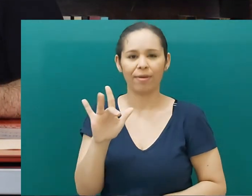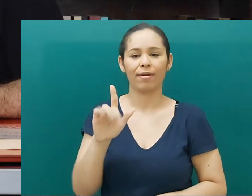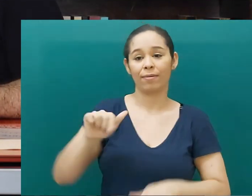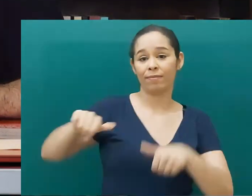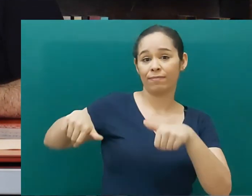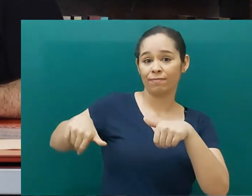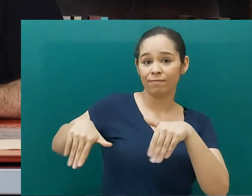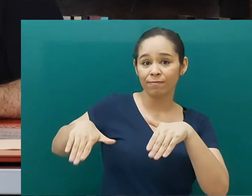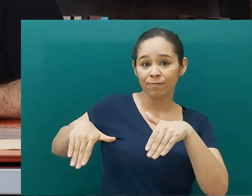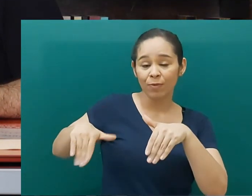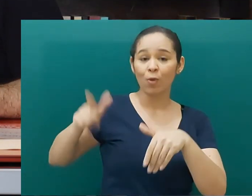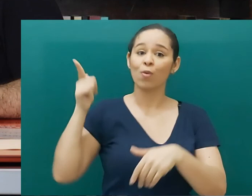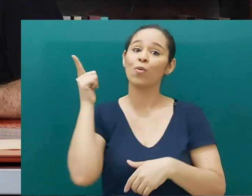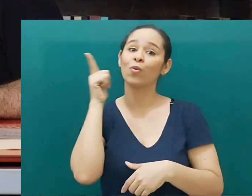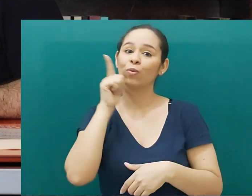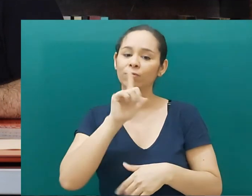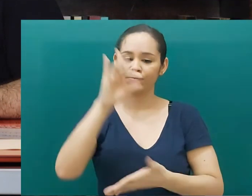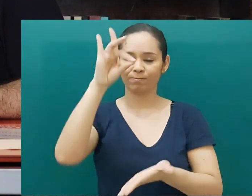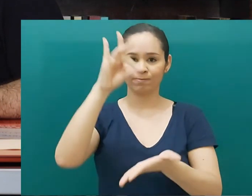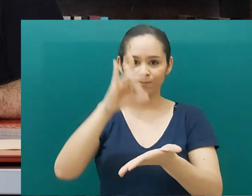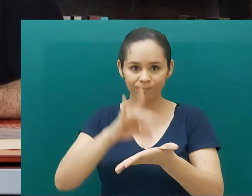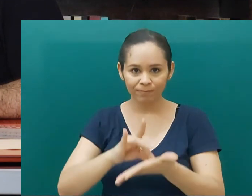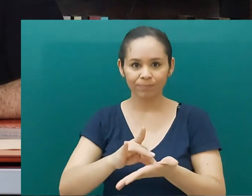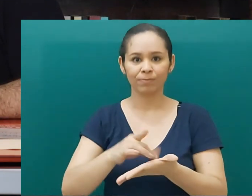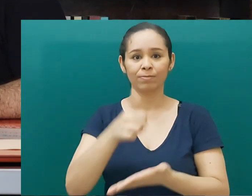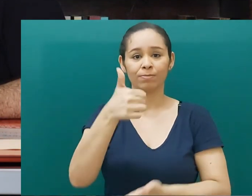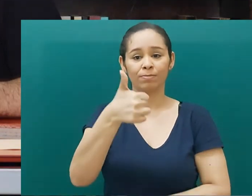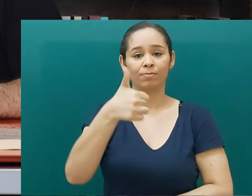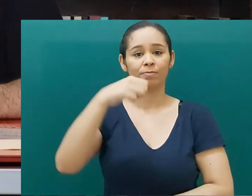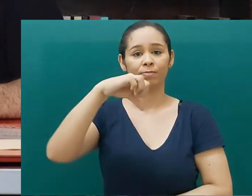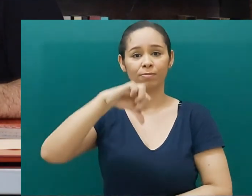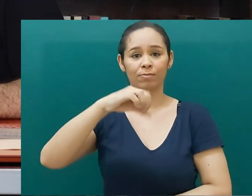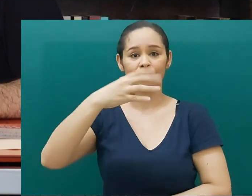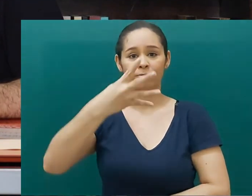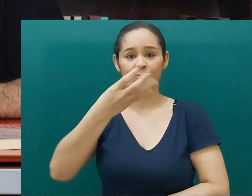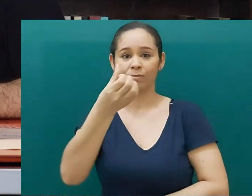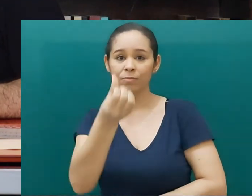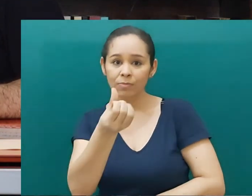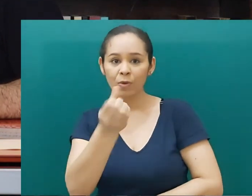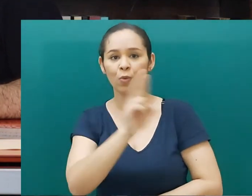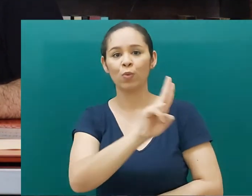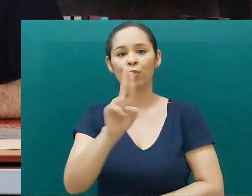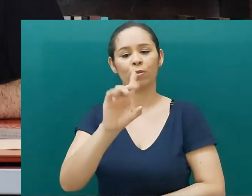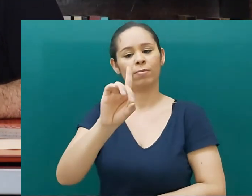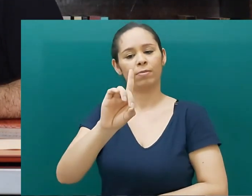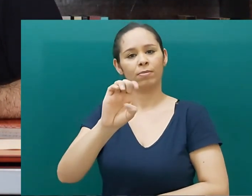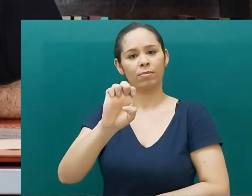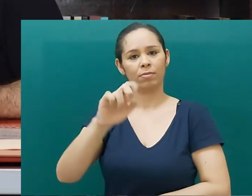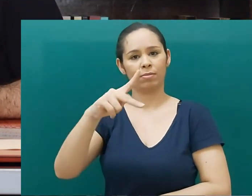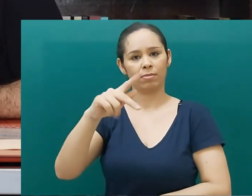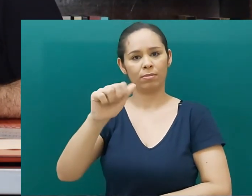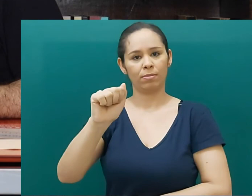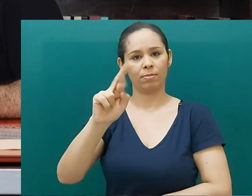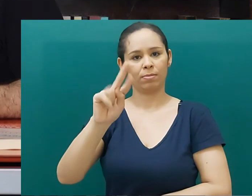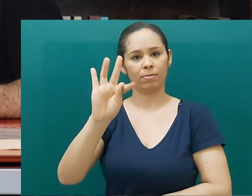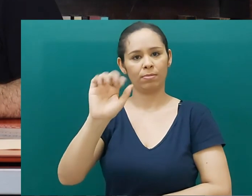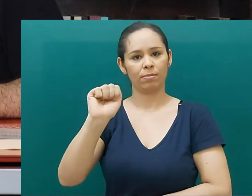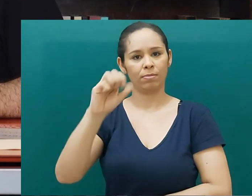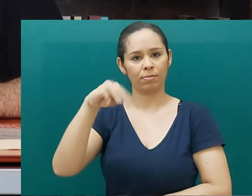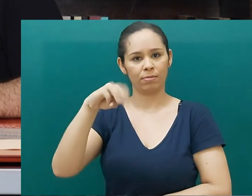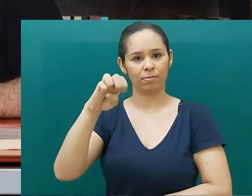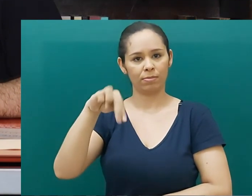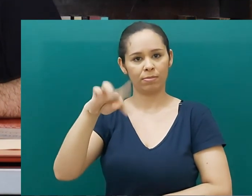a Guiana Francesa só se tornou departamento em 1946. Uma das coisas que chamam bastante atenção na história da